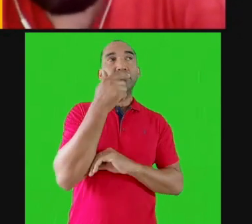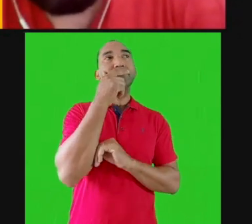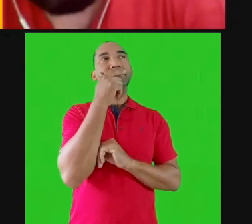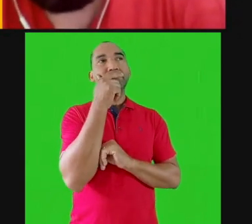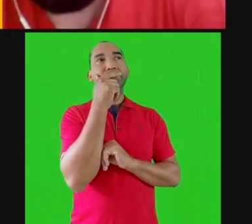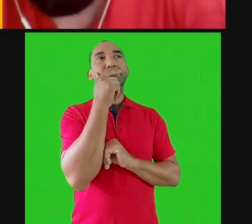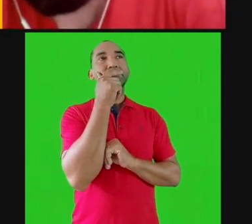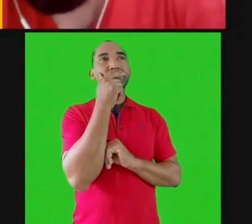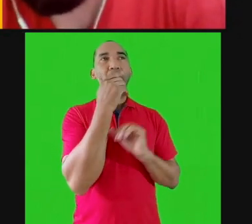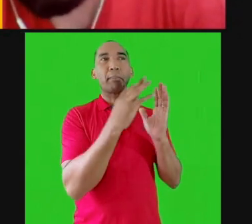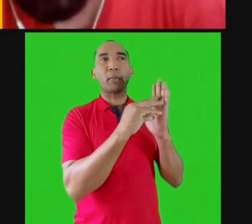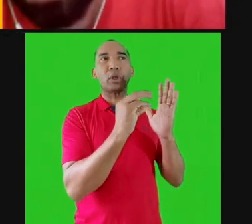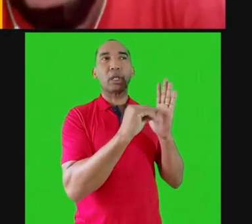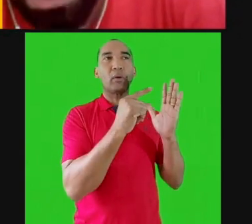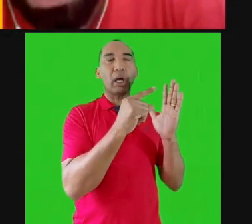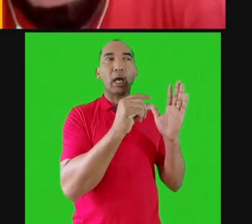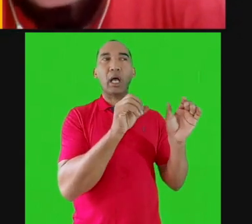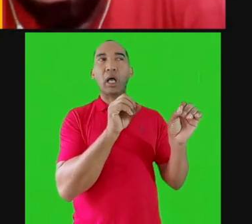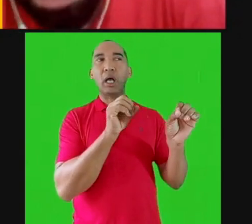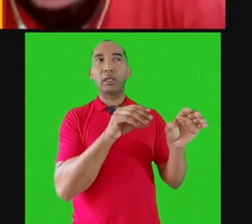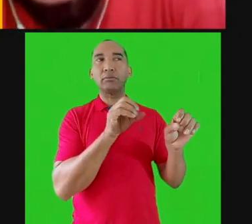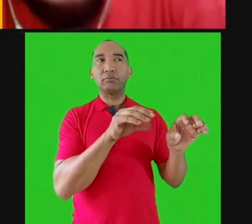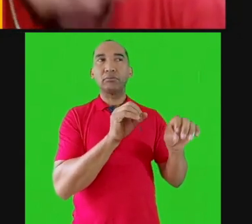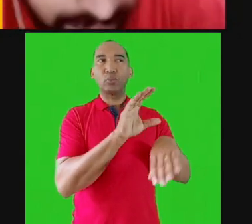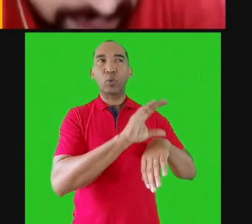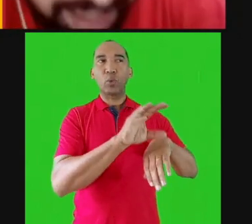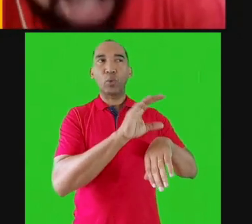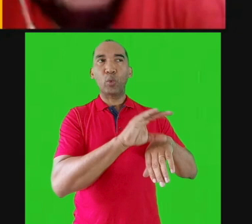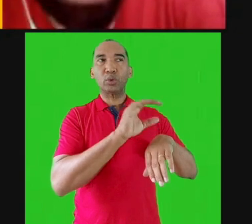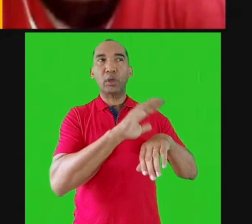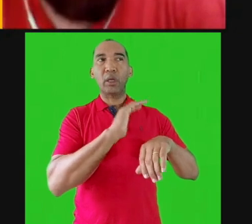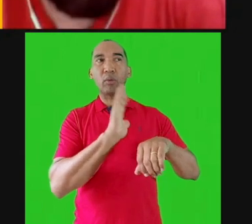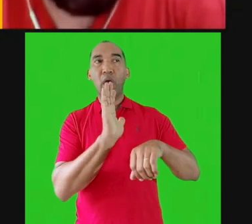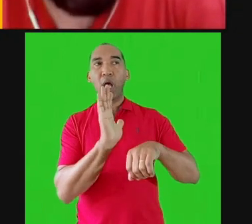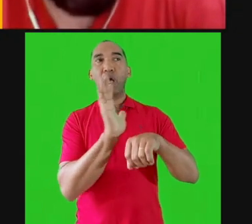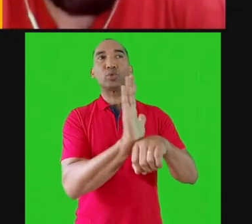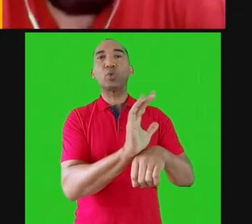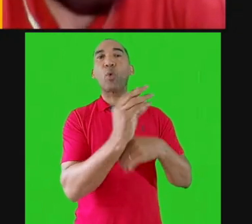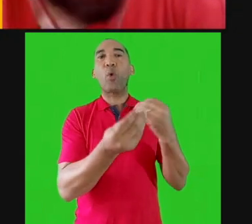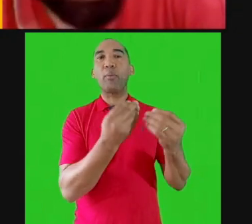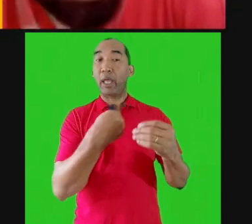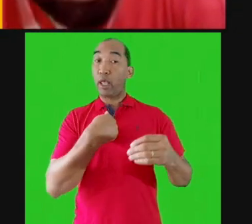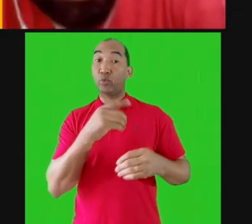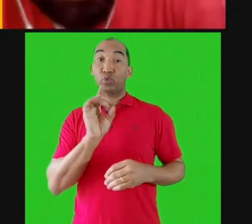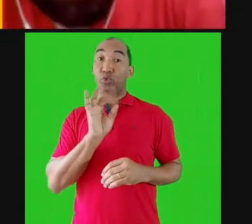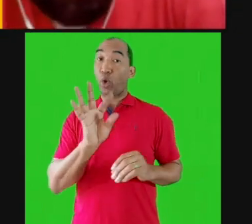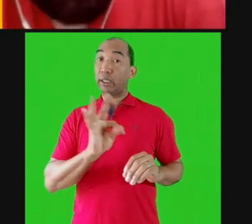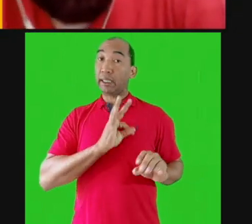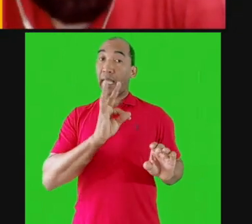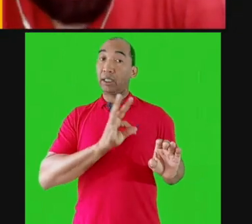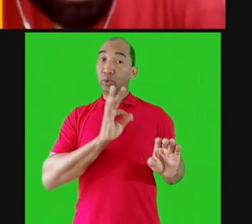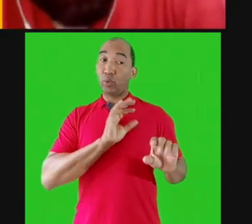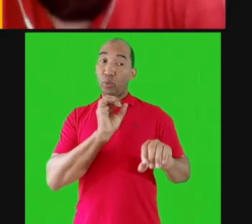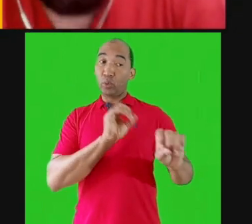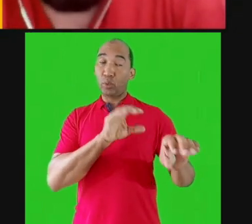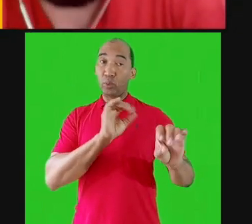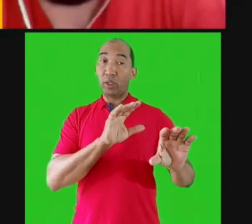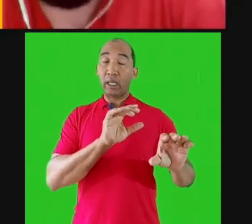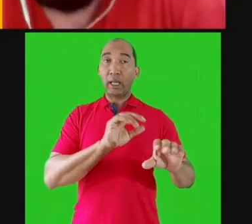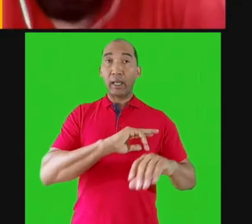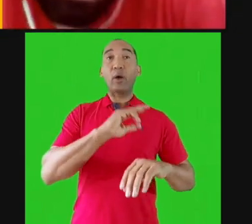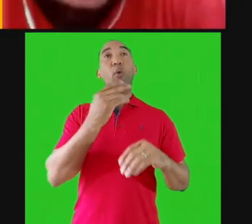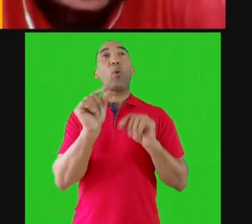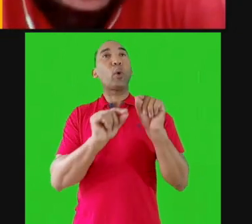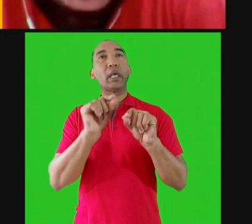foi entender que, quando eu fosse dar esse curso, minha contribuição com ele seria uma contribuição estritamente técnica. Eu iria ensinar técnica, o que